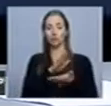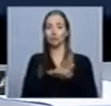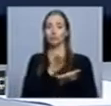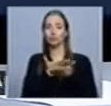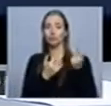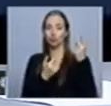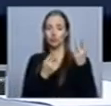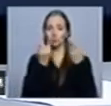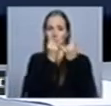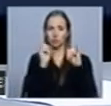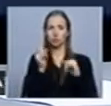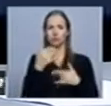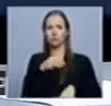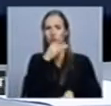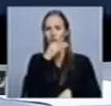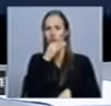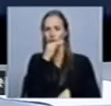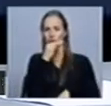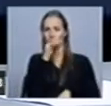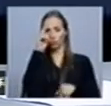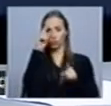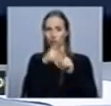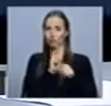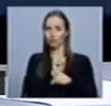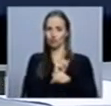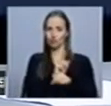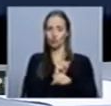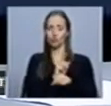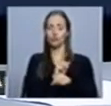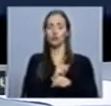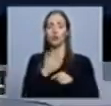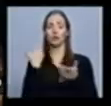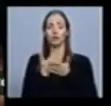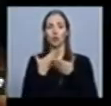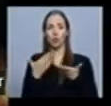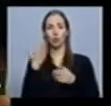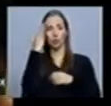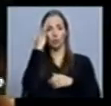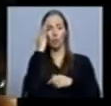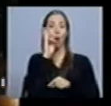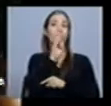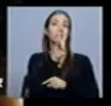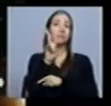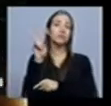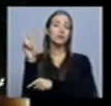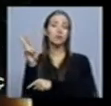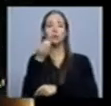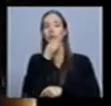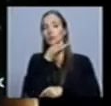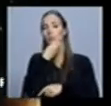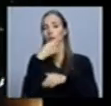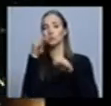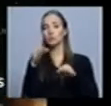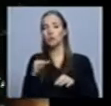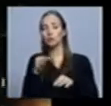independentes, mas que apontam exatamente para o mesmo resultado. E para já o que nós temos são os dados da observação e ainda não temos propriamente uma explicação para aquilo que foi